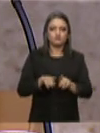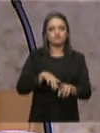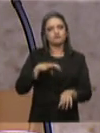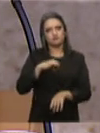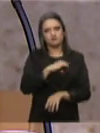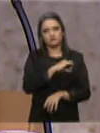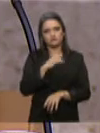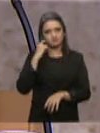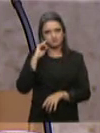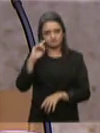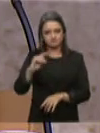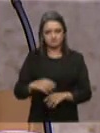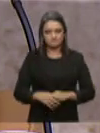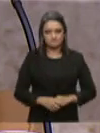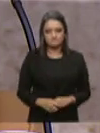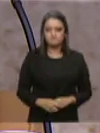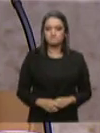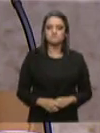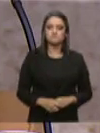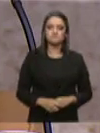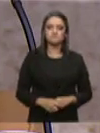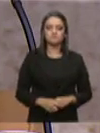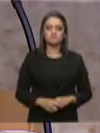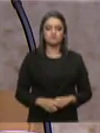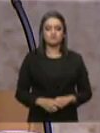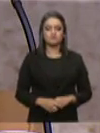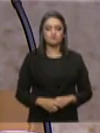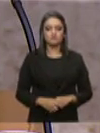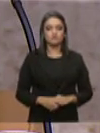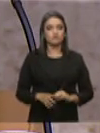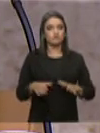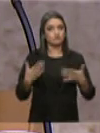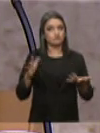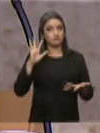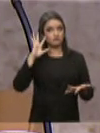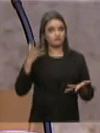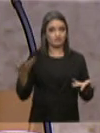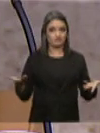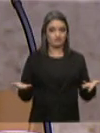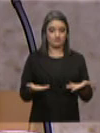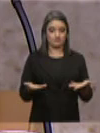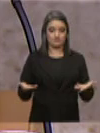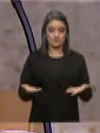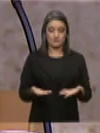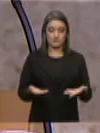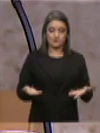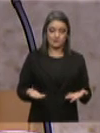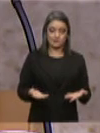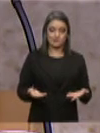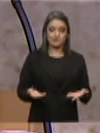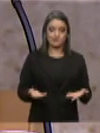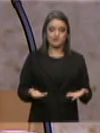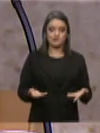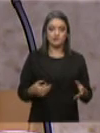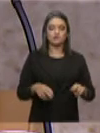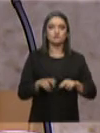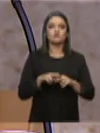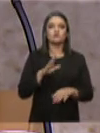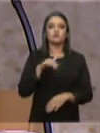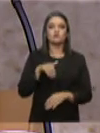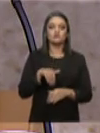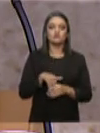nonagesimal. Entendo, por outro lado, que a presente decisão, na linha do voto do